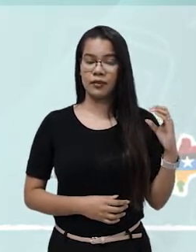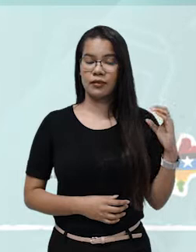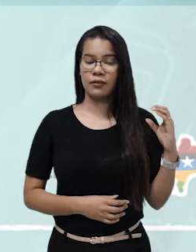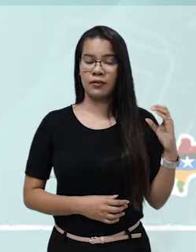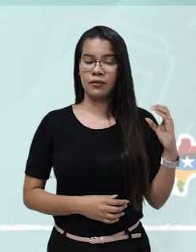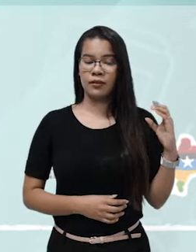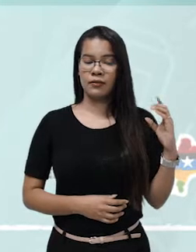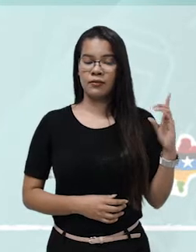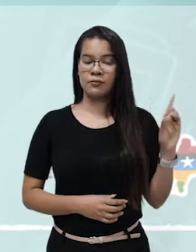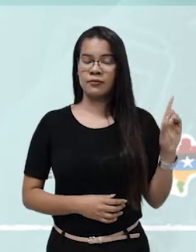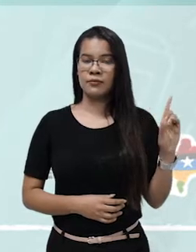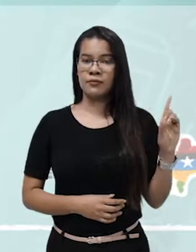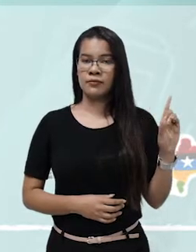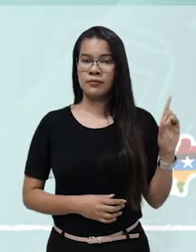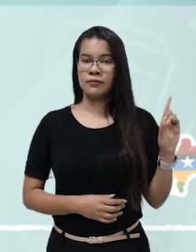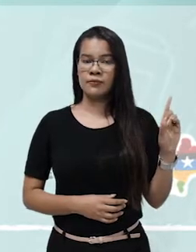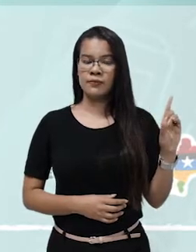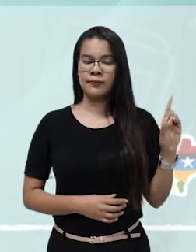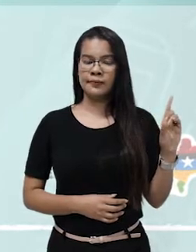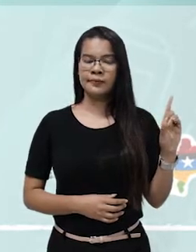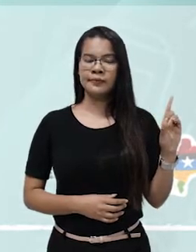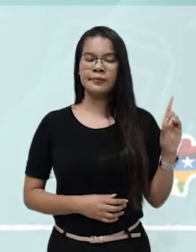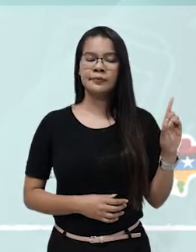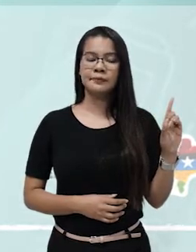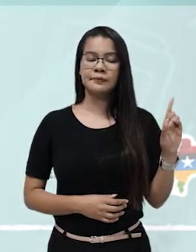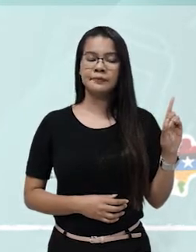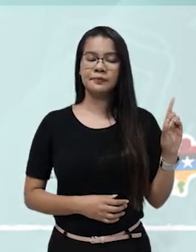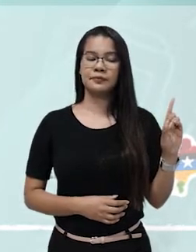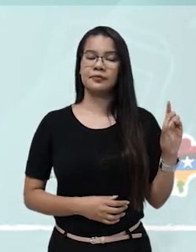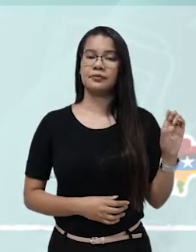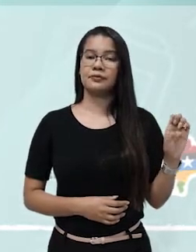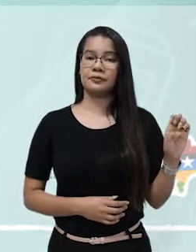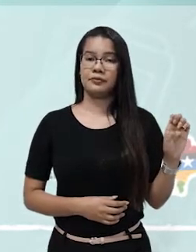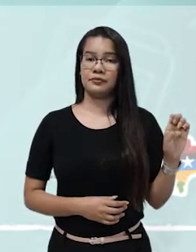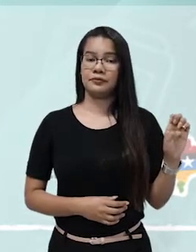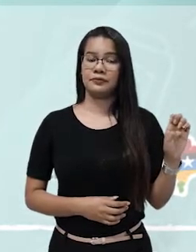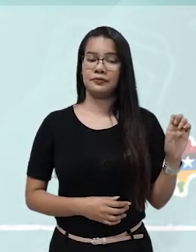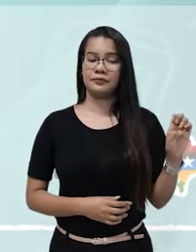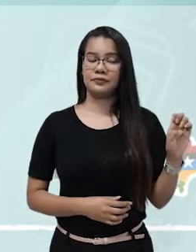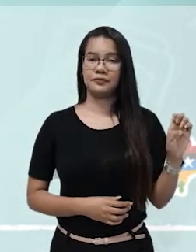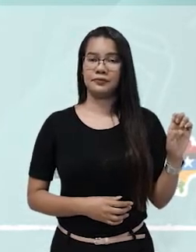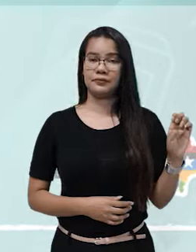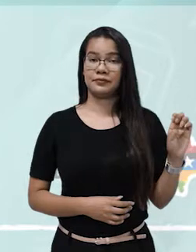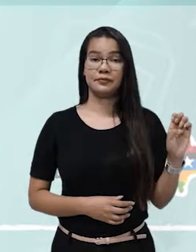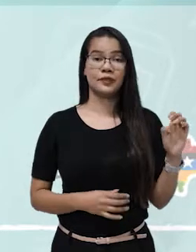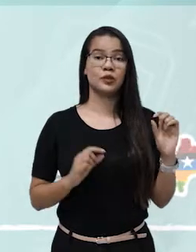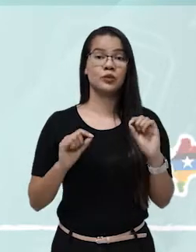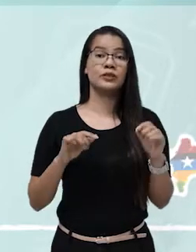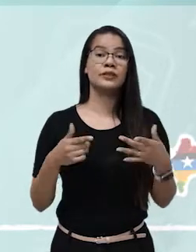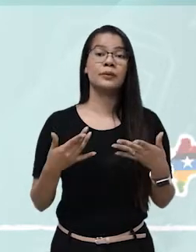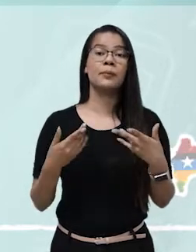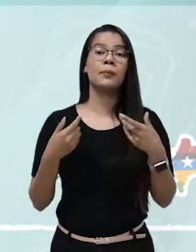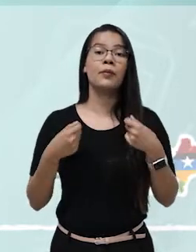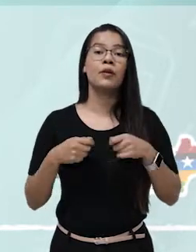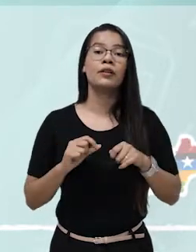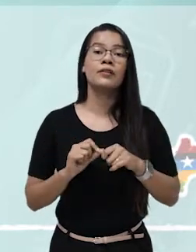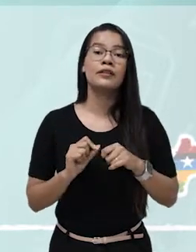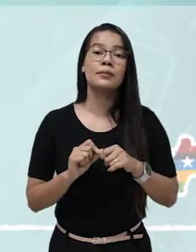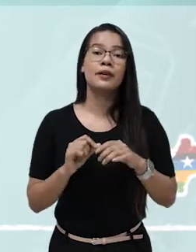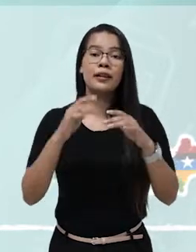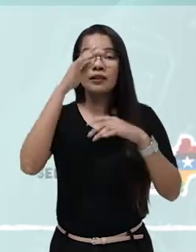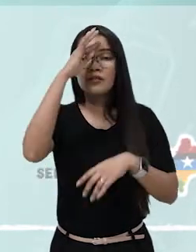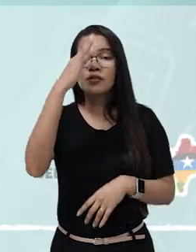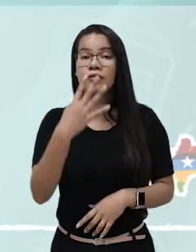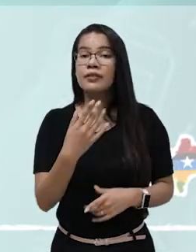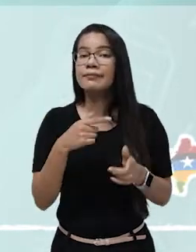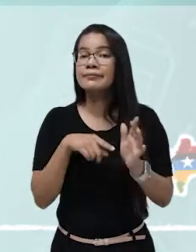Só, sóis. Dá, custará. Até e pé. O que vocês podem fazer para resolver essa questão? Vocês